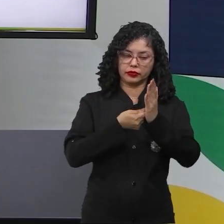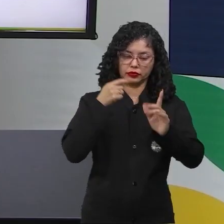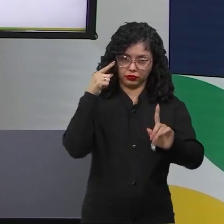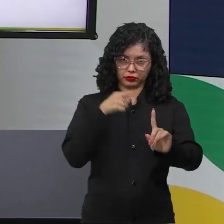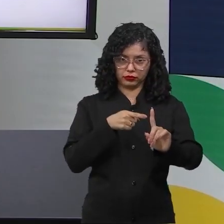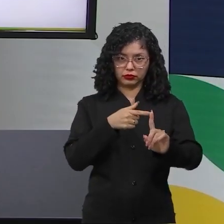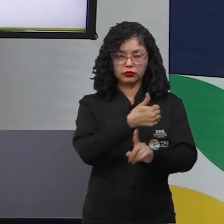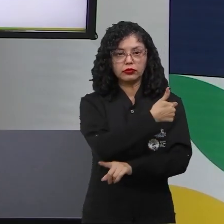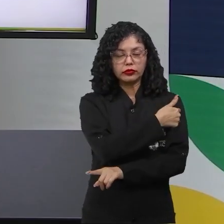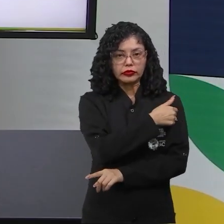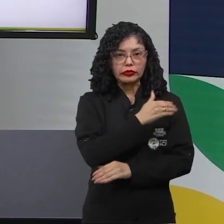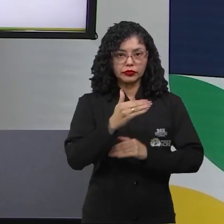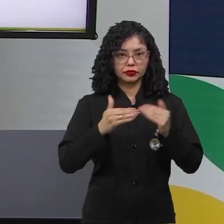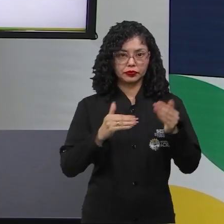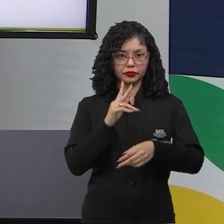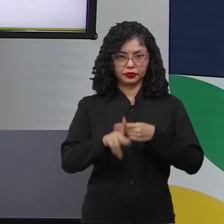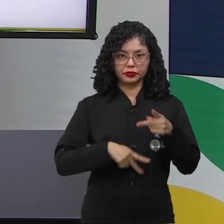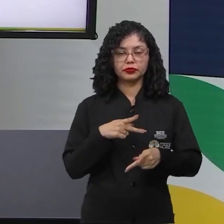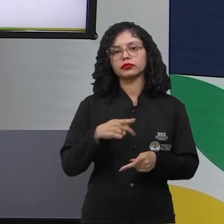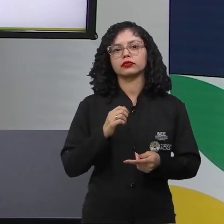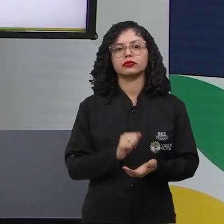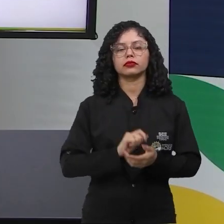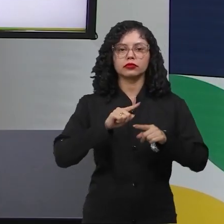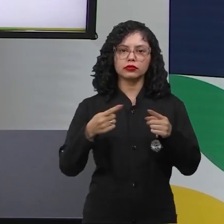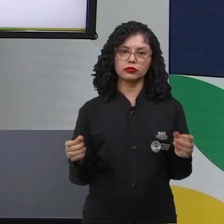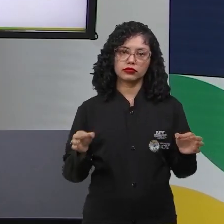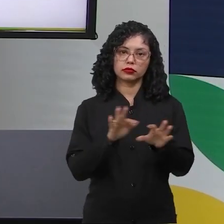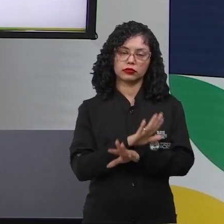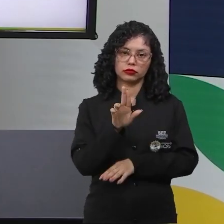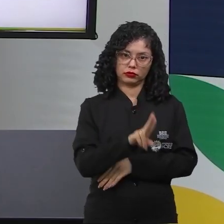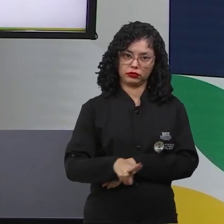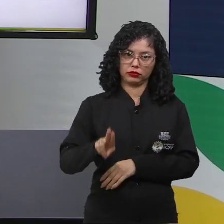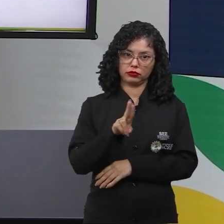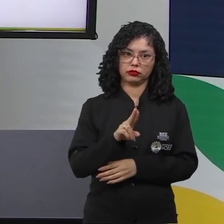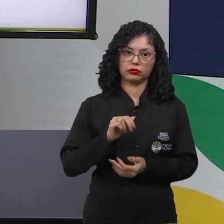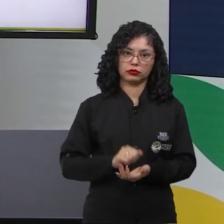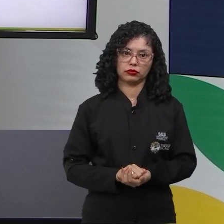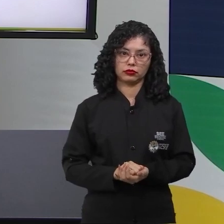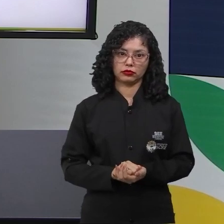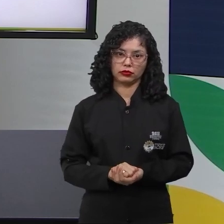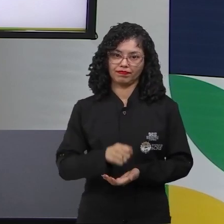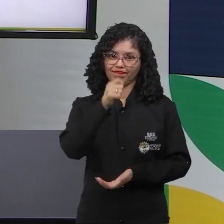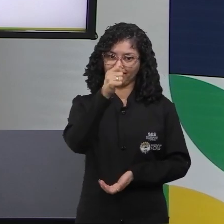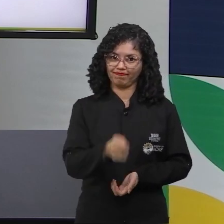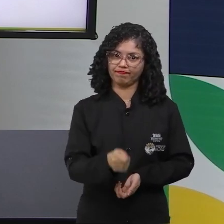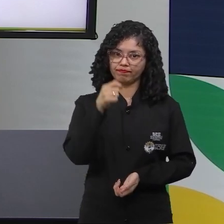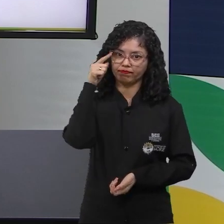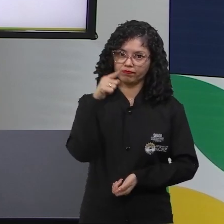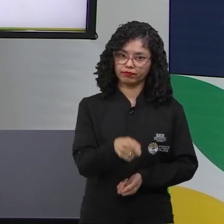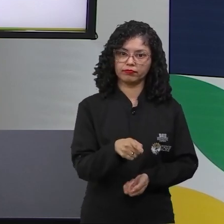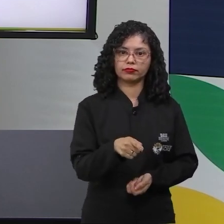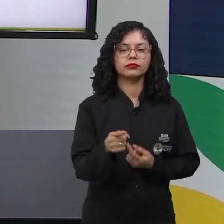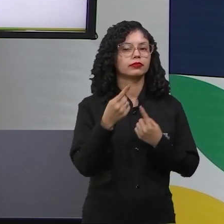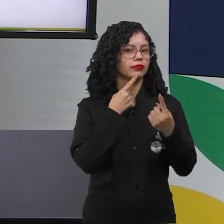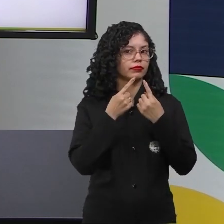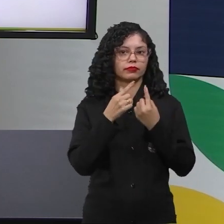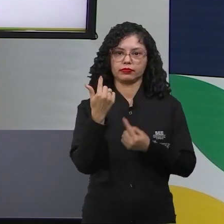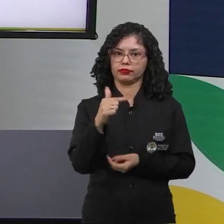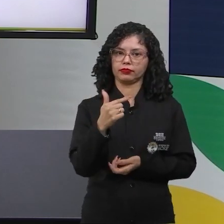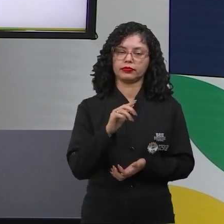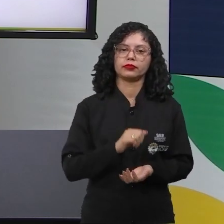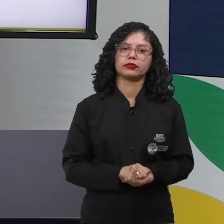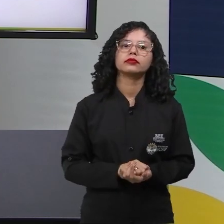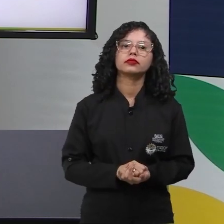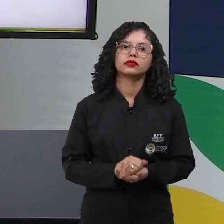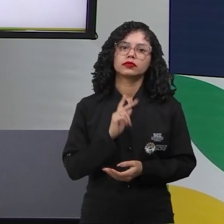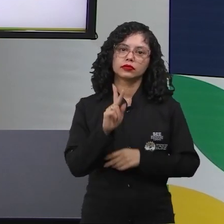obrigatoriamente vacinar toda a população, mas acabou usando métodos autoritários e sem diálogo.